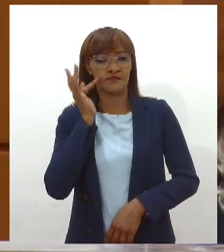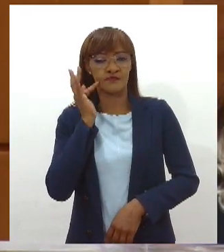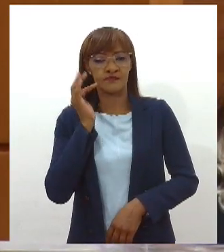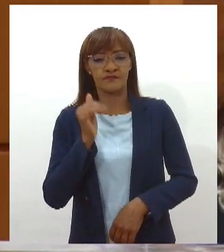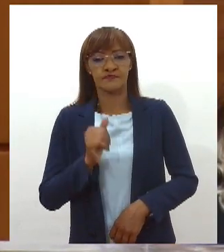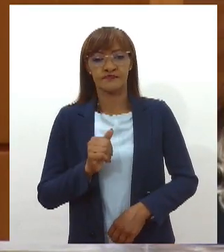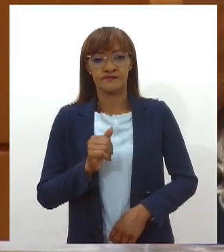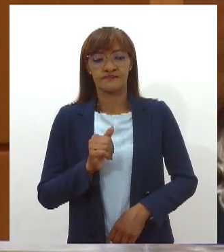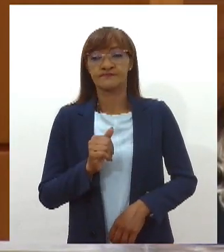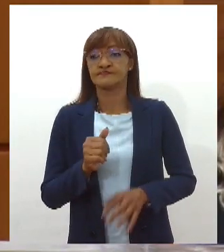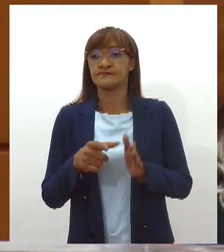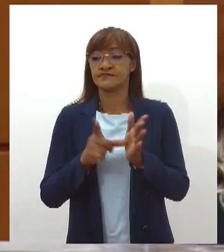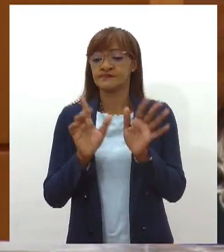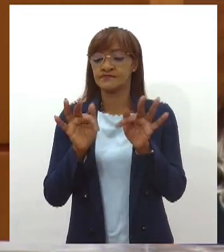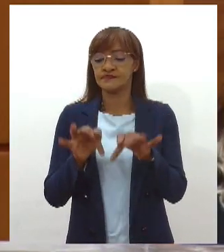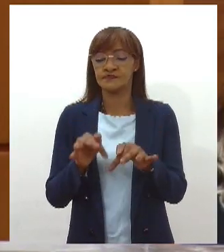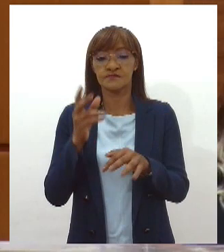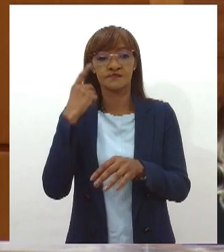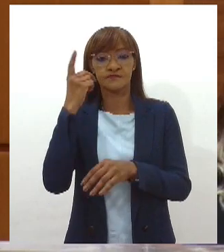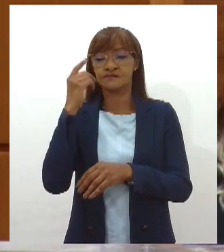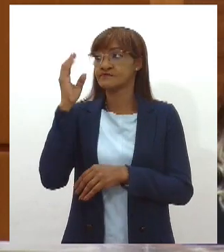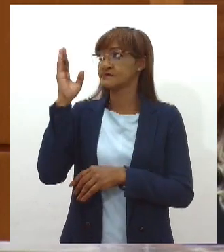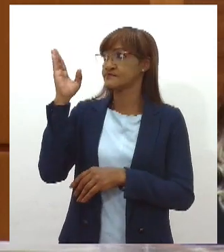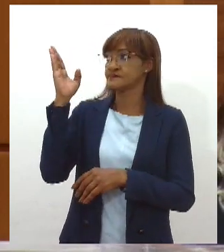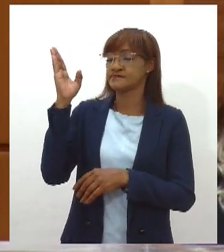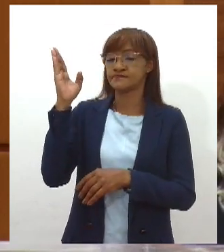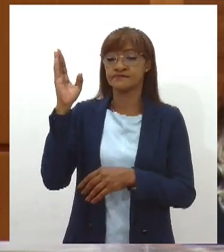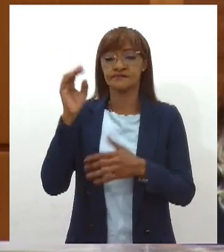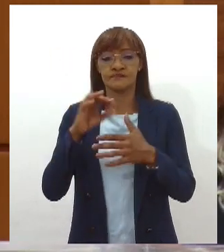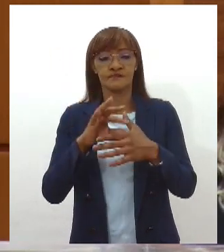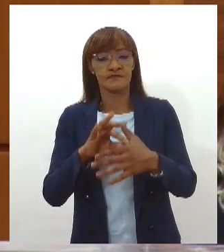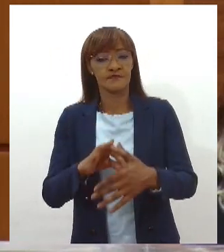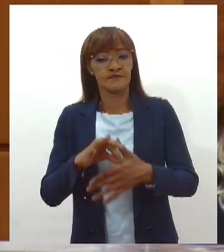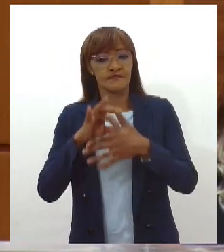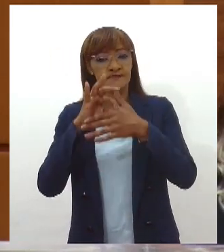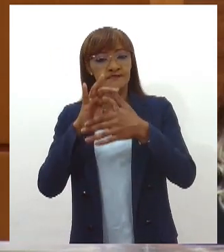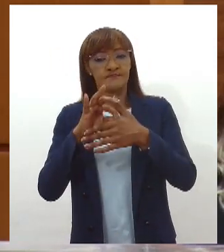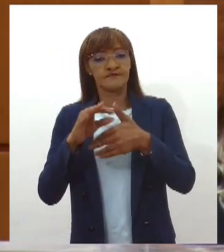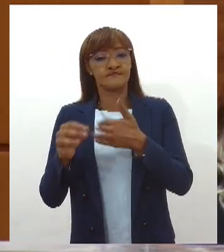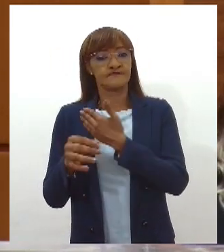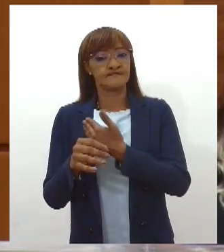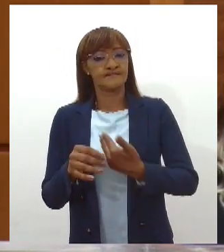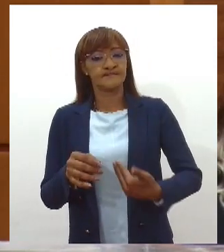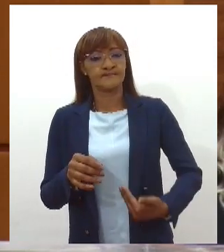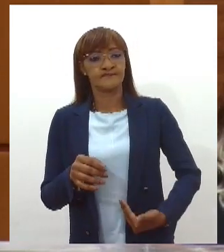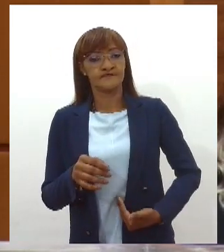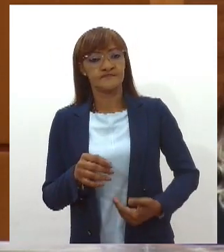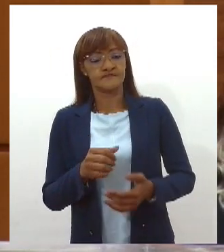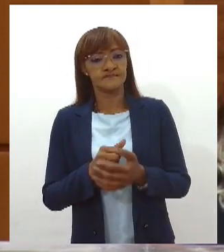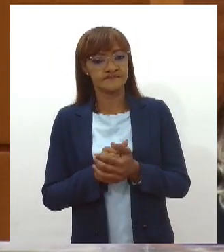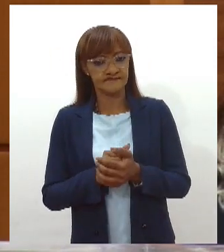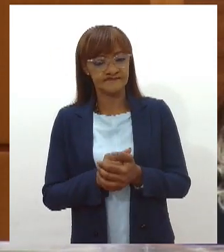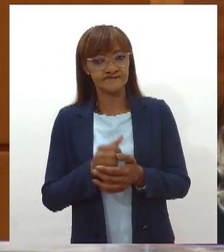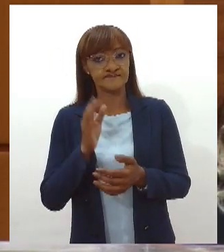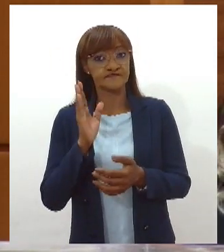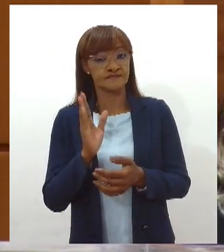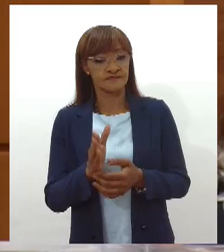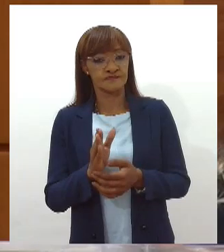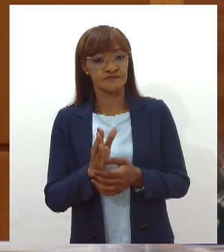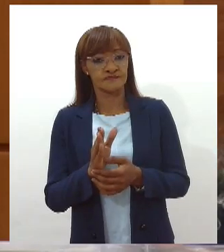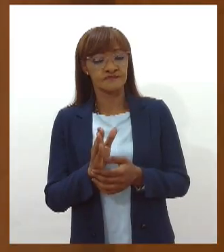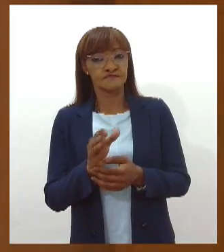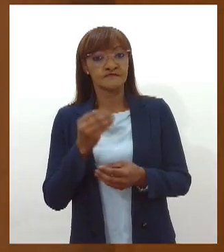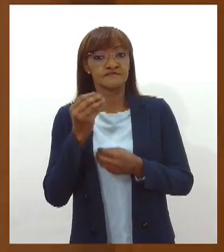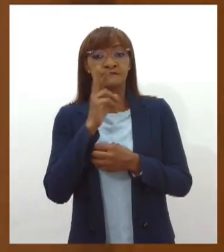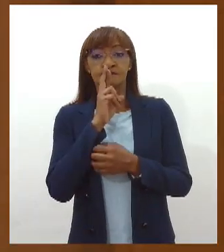pronunciamentos, o deputado Cristiano Cavalcante, líder do governo na Alese, trouxe respostas aos questionamentos